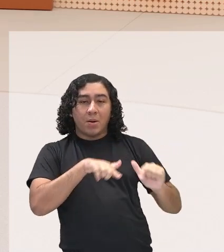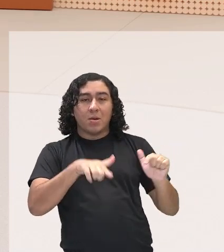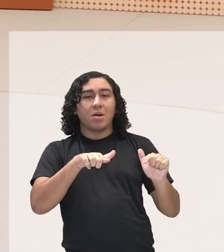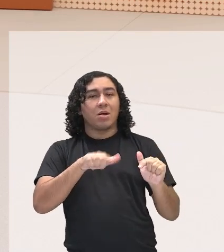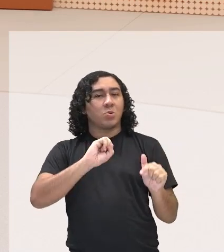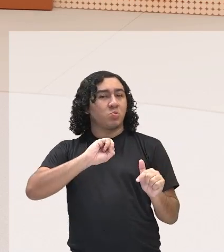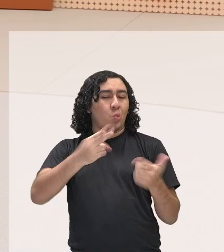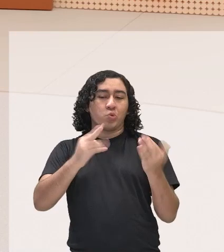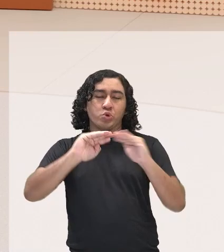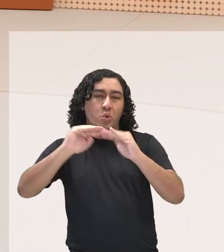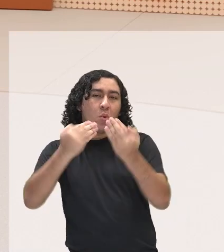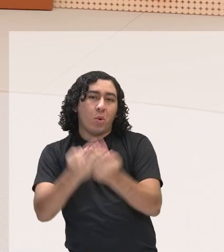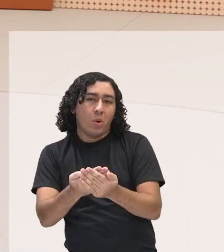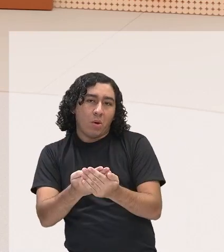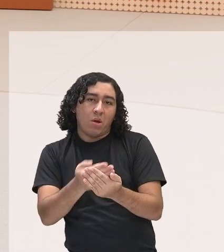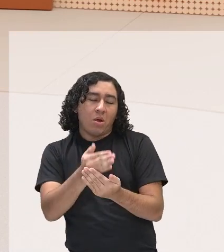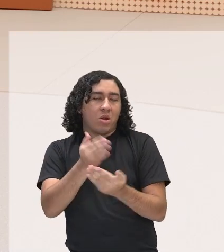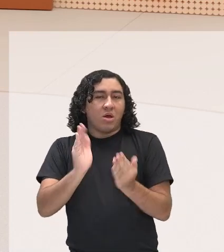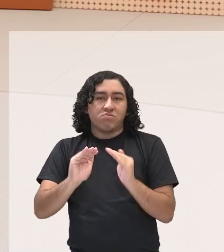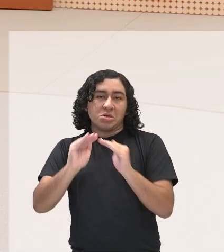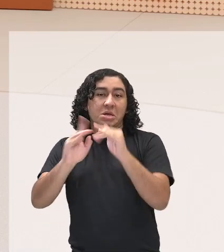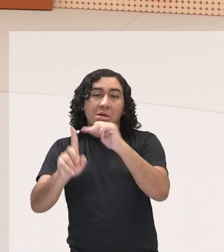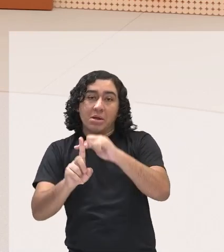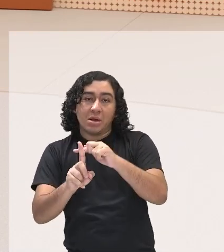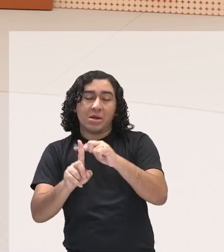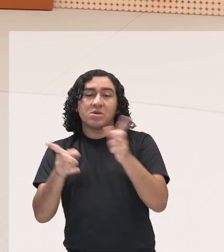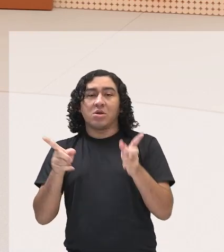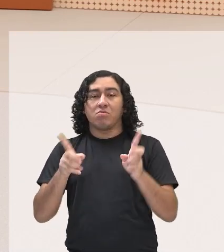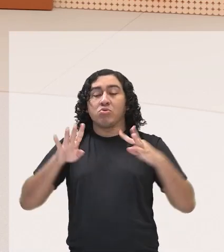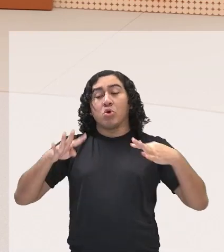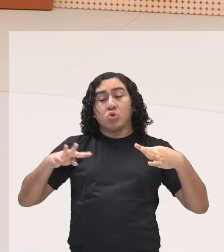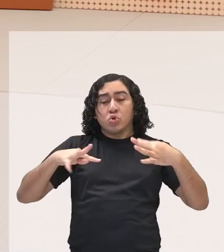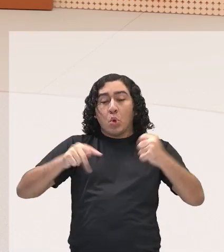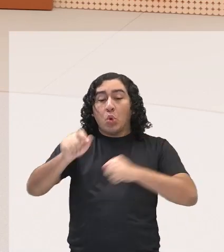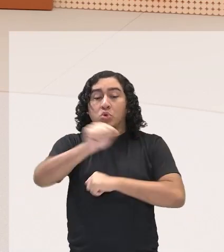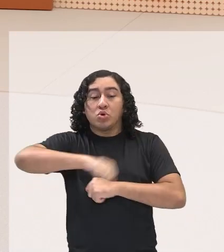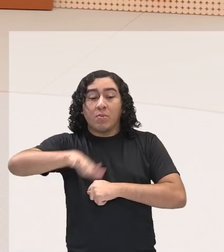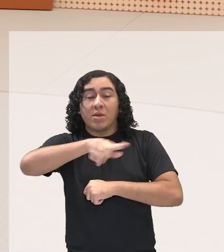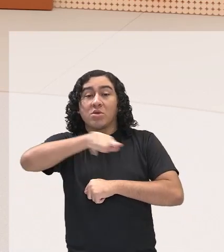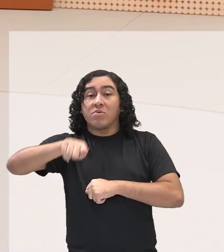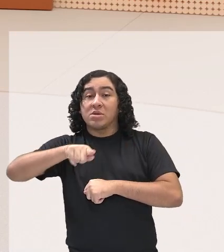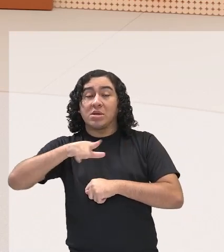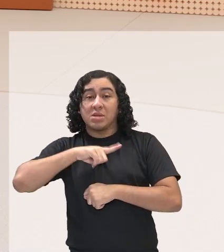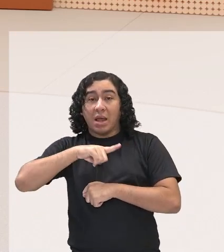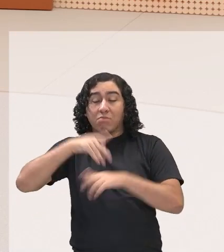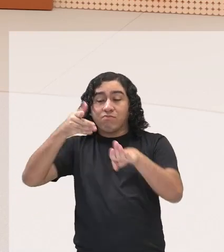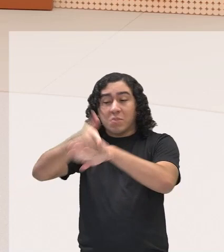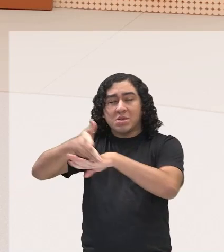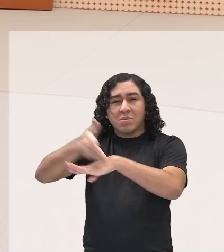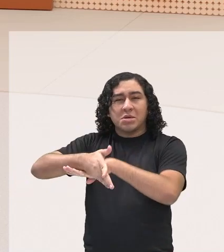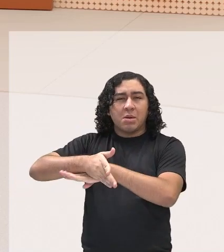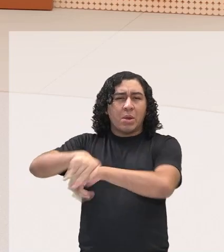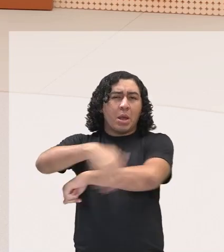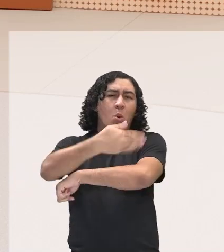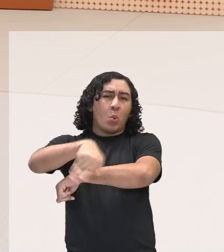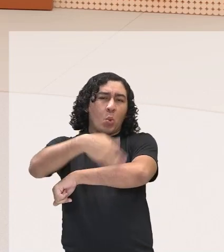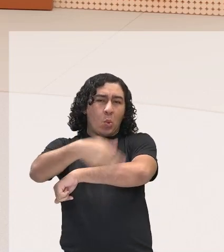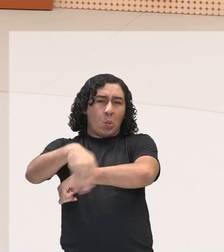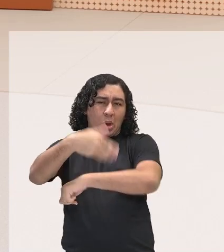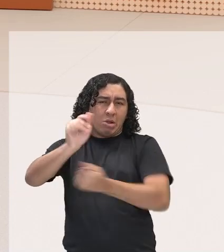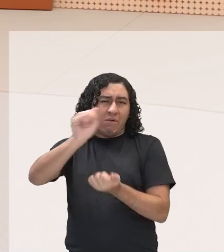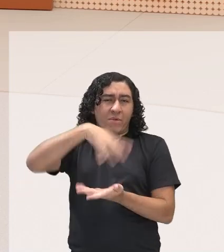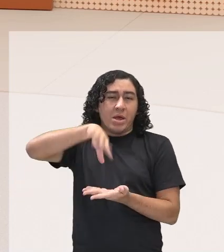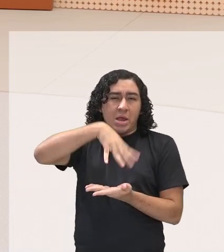na escola, na igreja, ou todos aqueles ambientes que você convive, na rua, na feira,